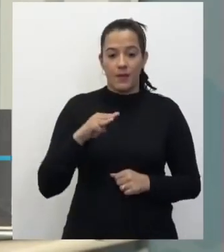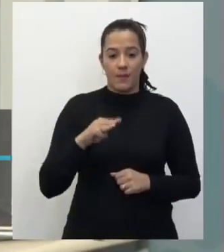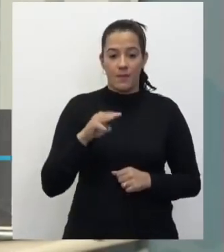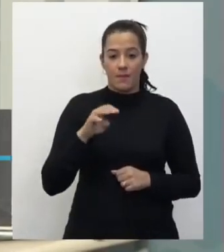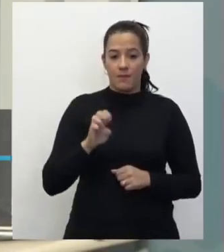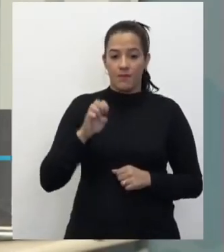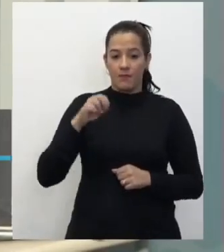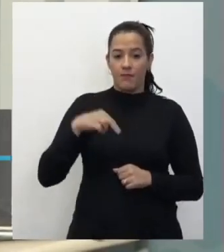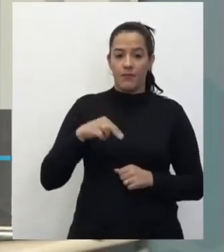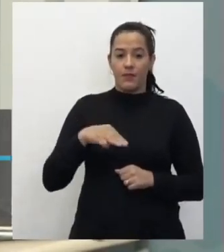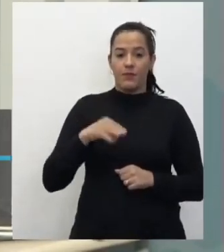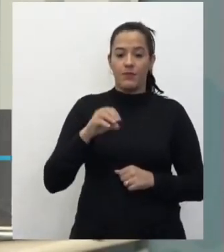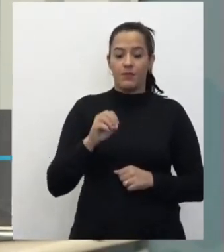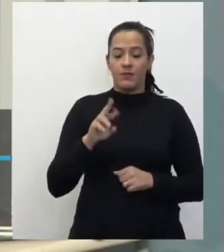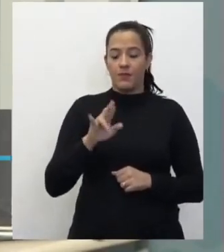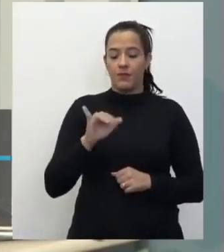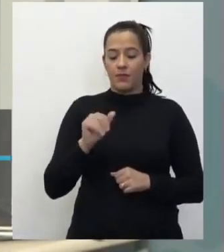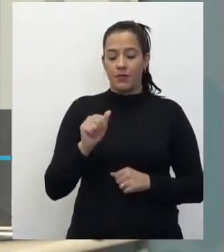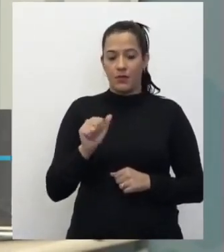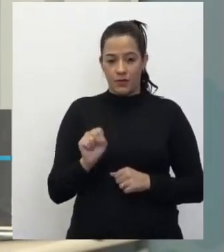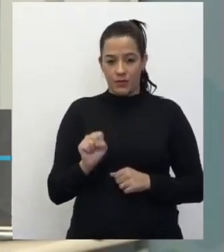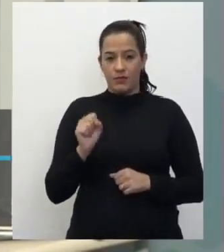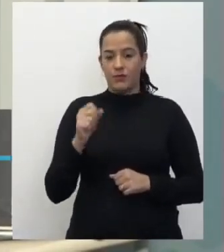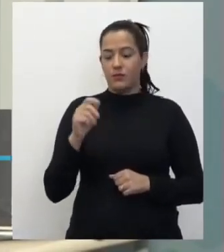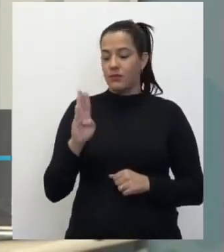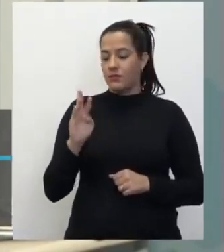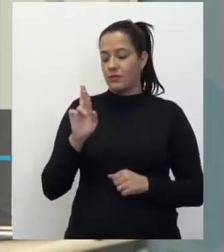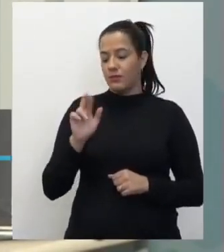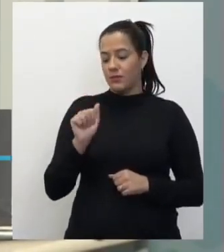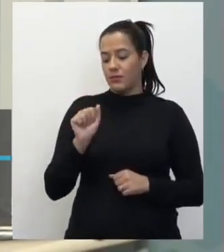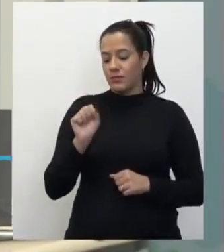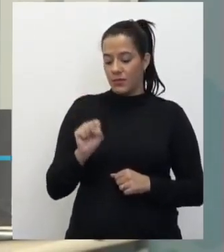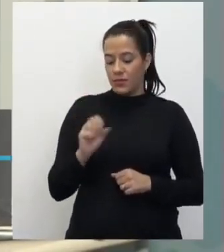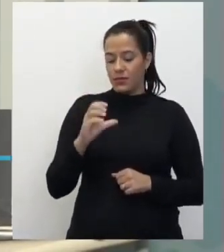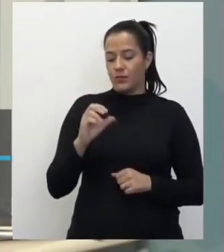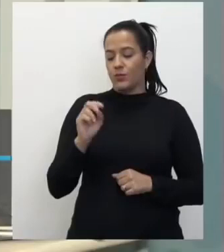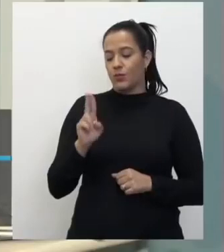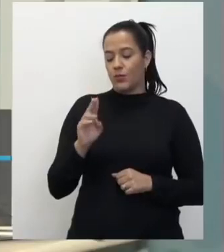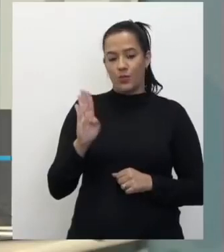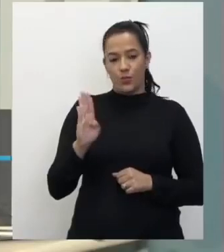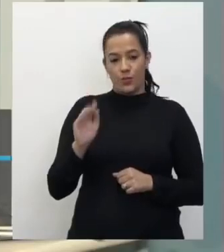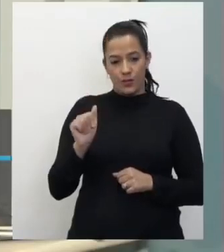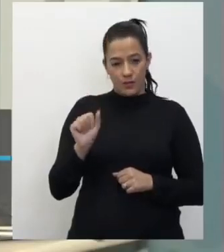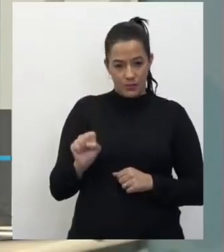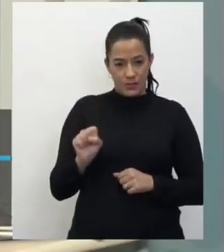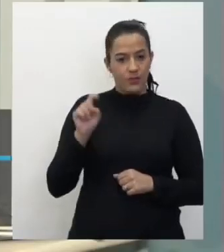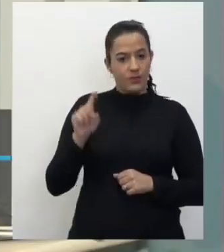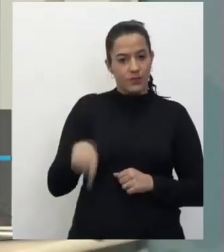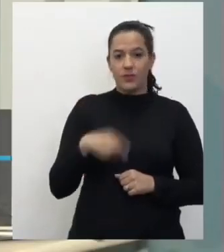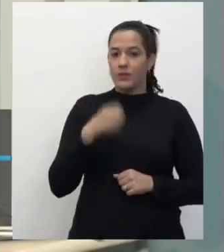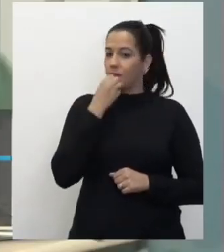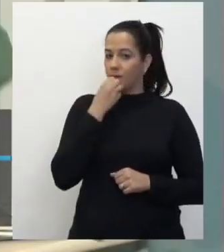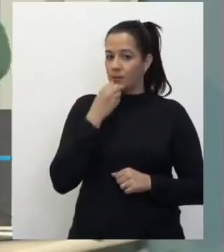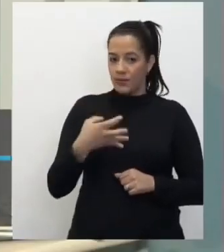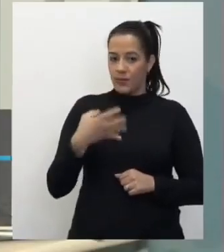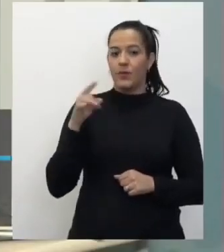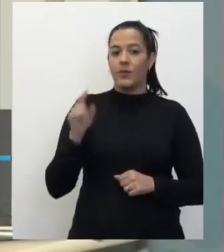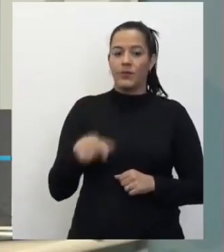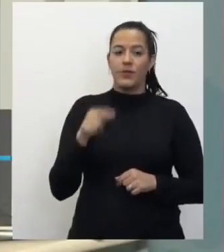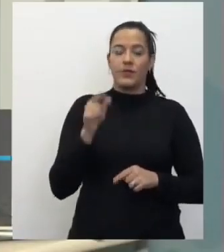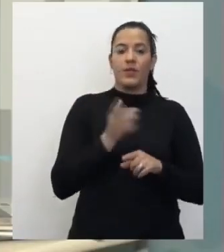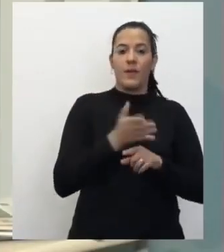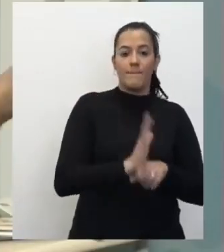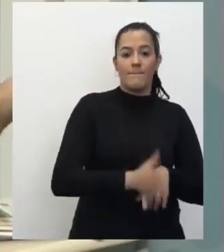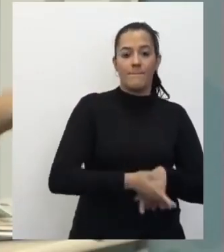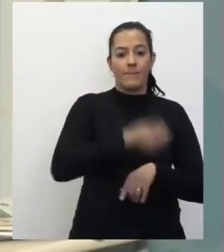com aquele filme que foi feito pelo Reginaldo Faria ali, é tão icônico quanto o livro. Aliás, o filme de Memórias Póstumas é tão